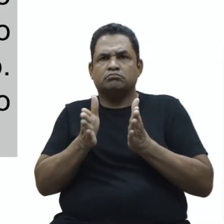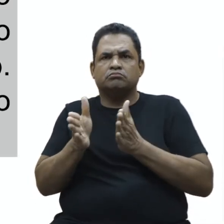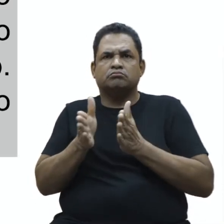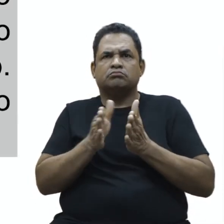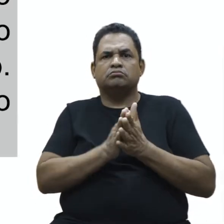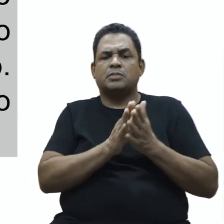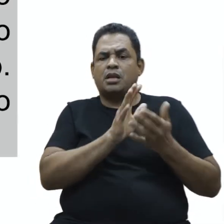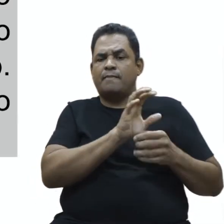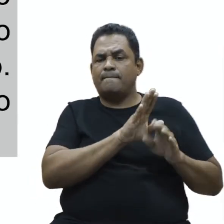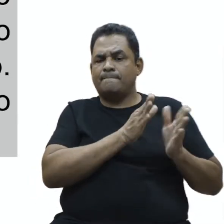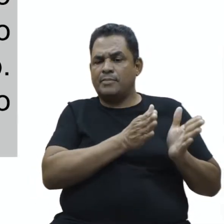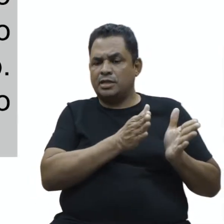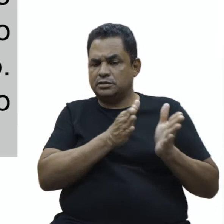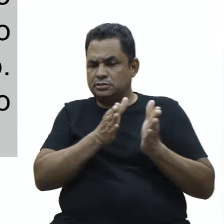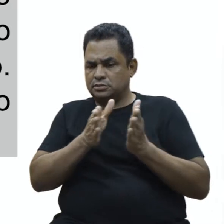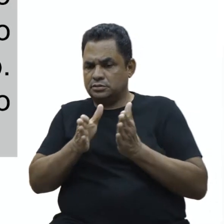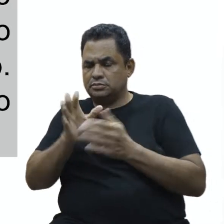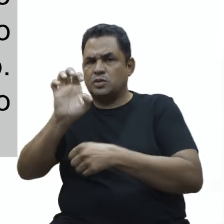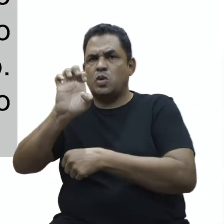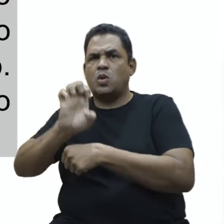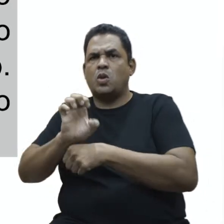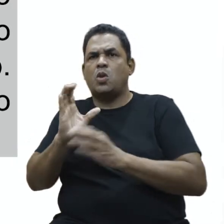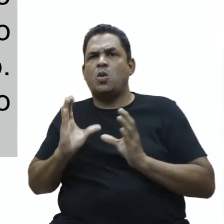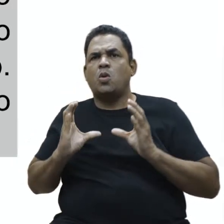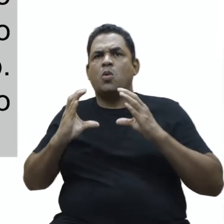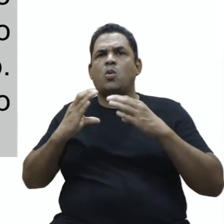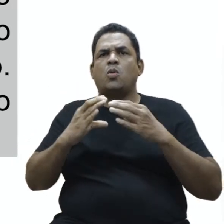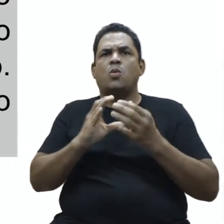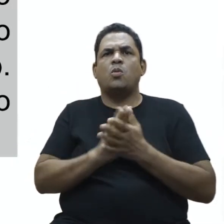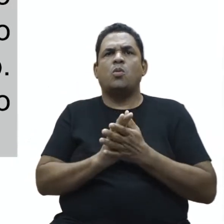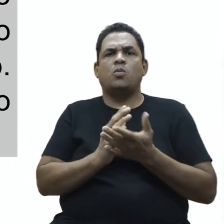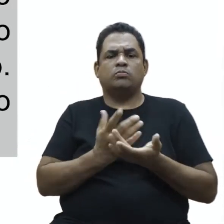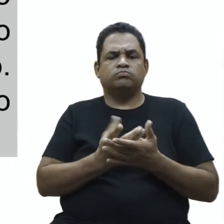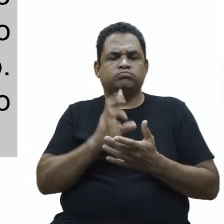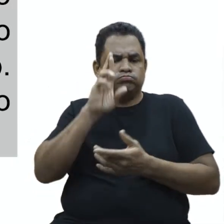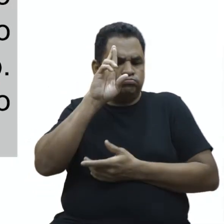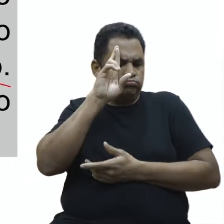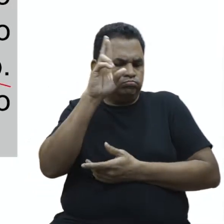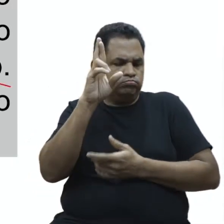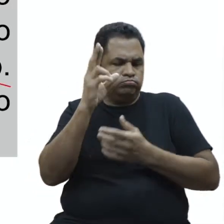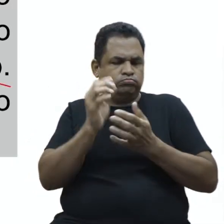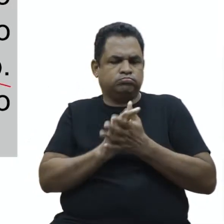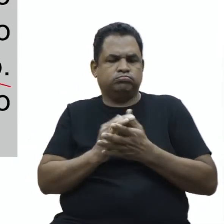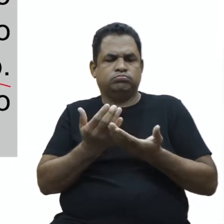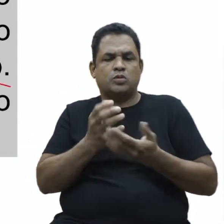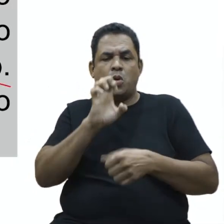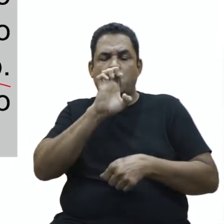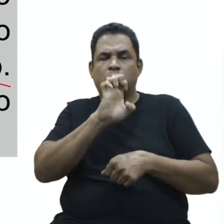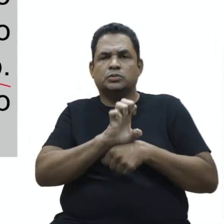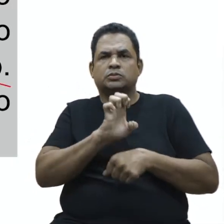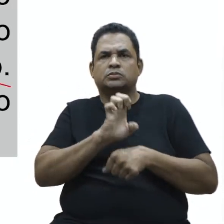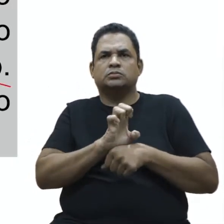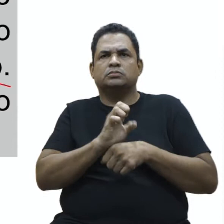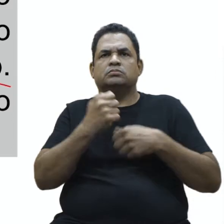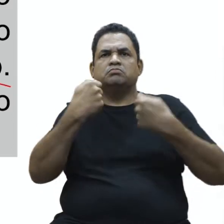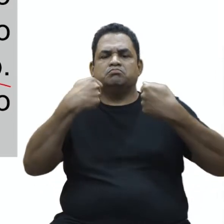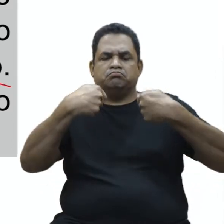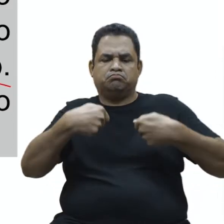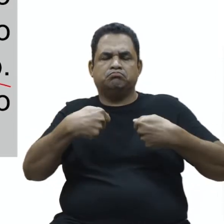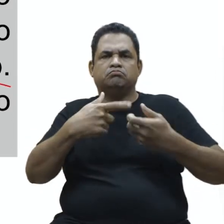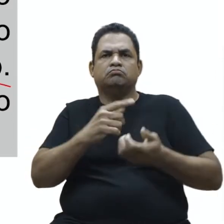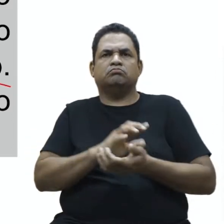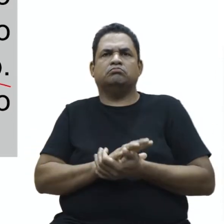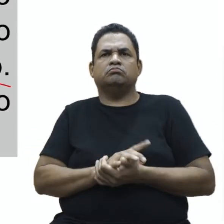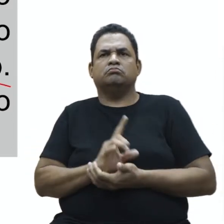Estado. É um grupo que está no comando do Estado. Então, o governo